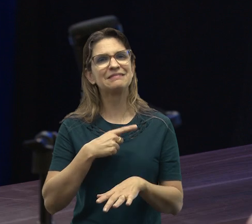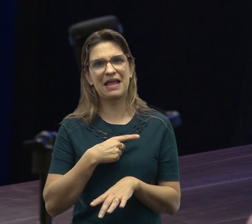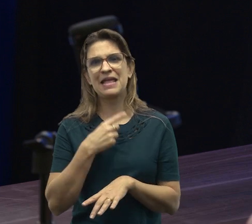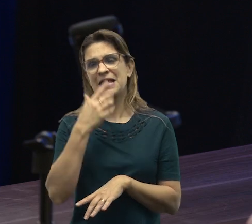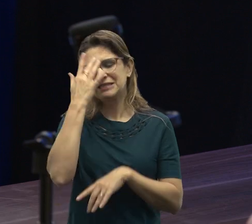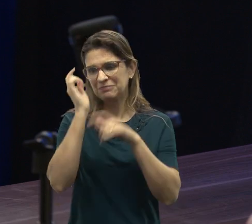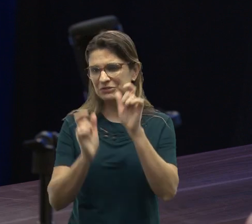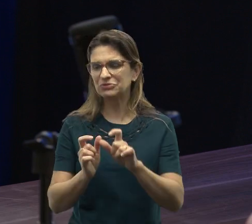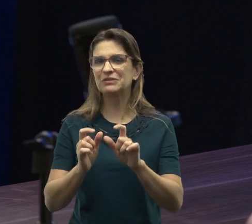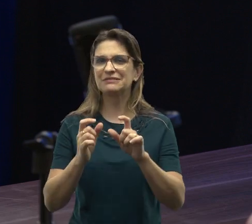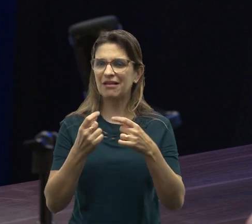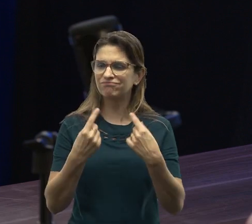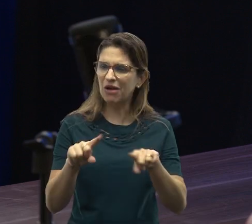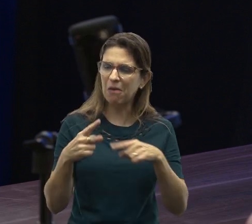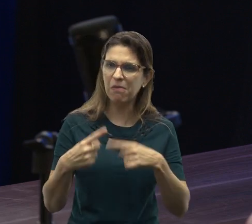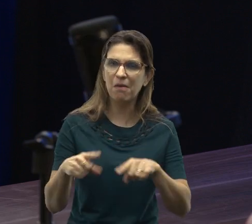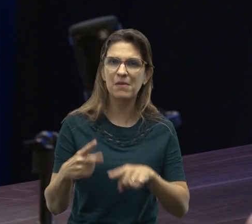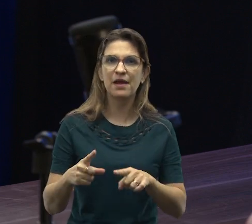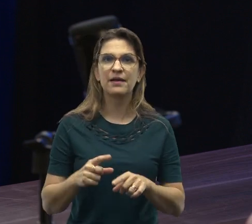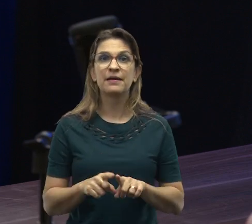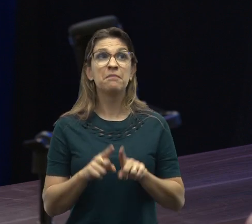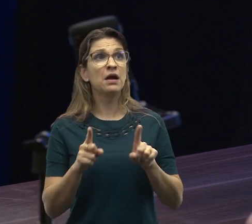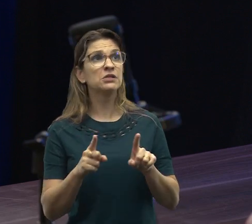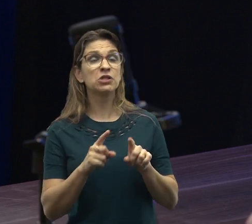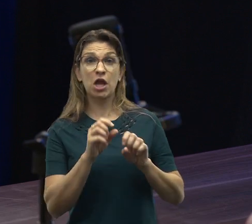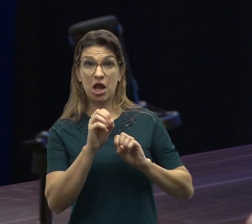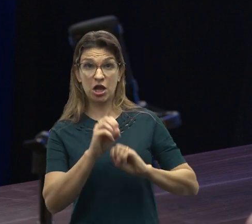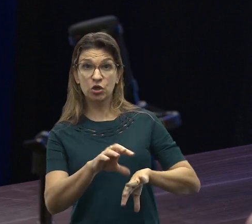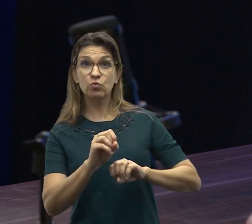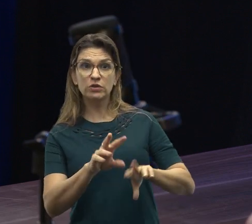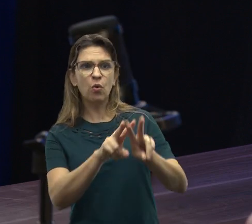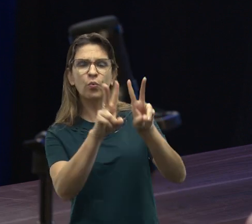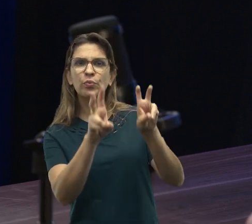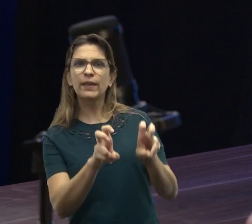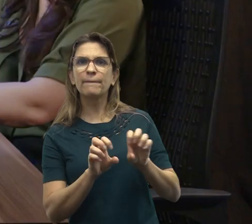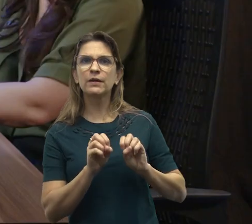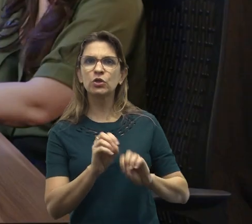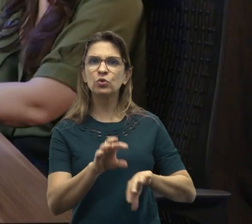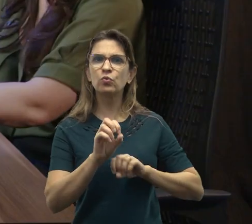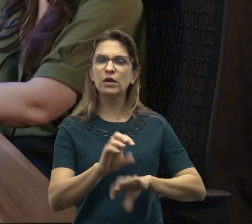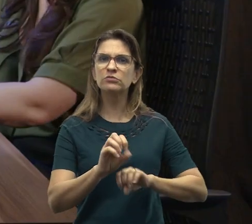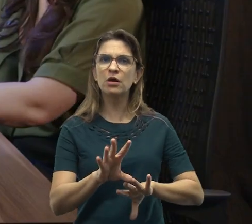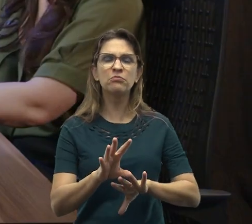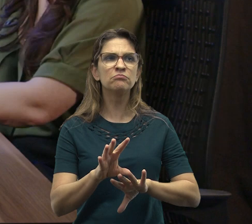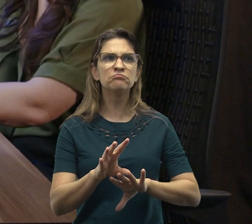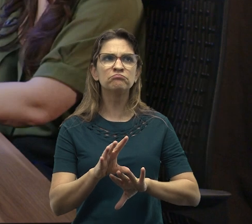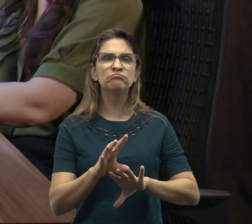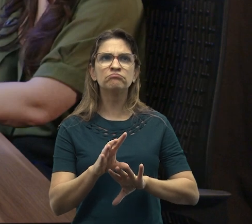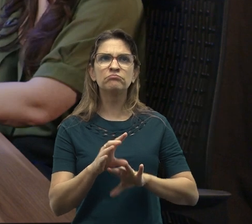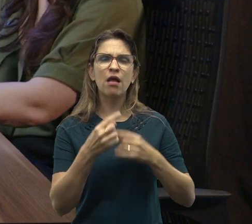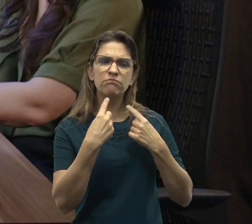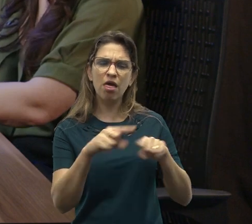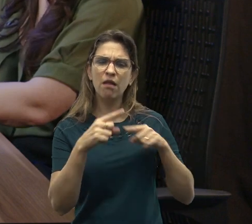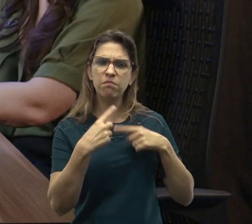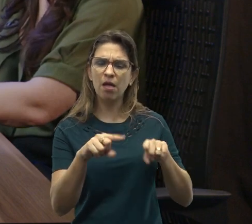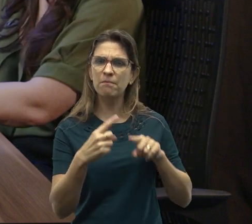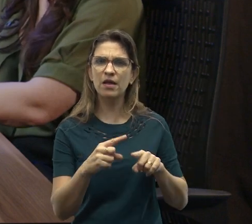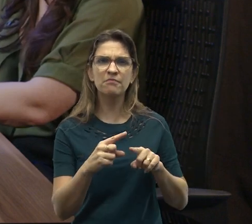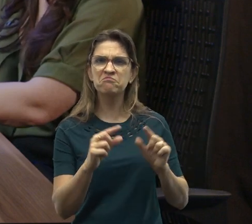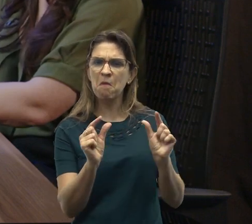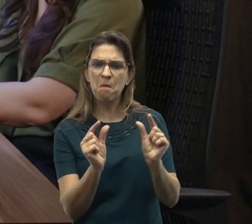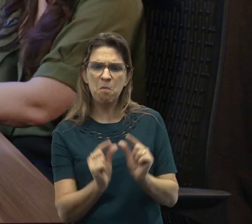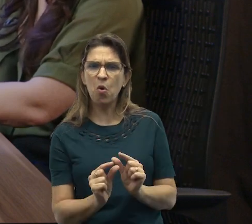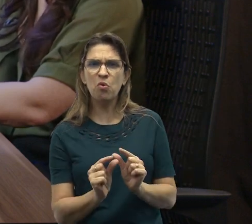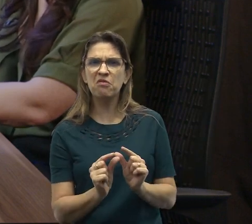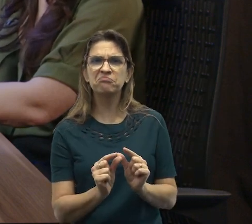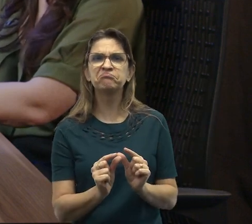área da educação. A educação realmente é algo que não tem chegado até nós essas queixas,